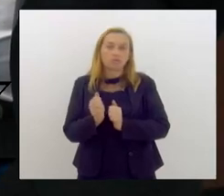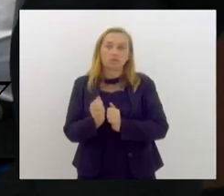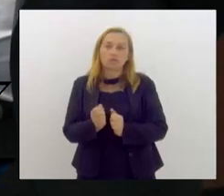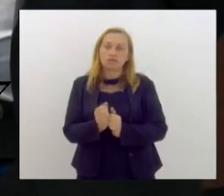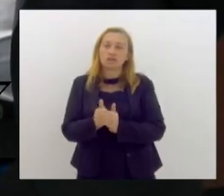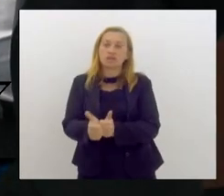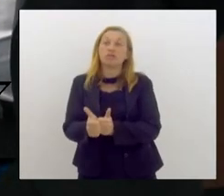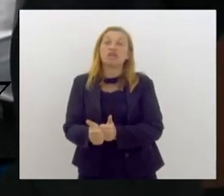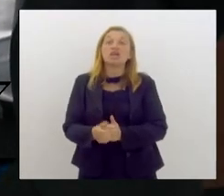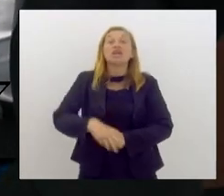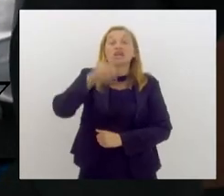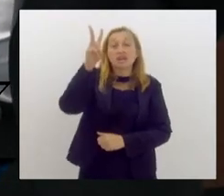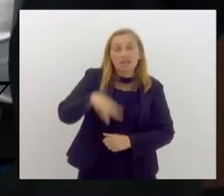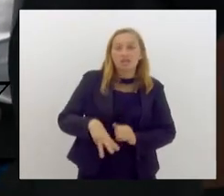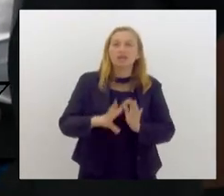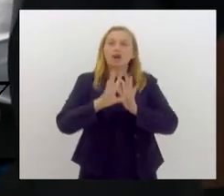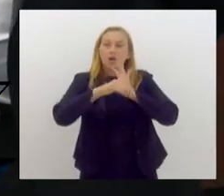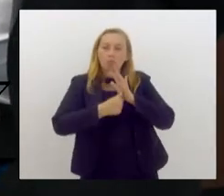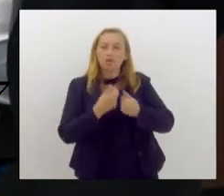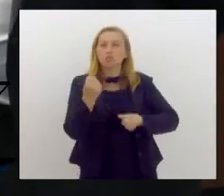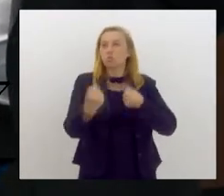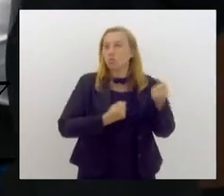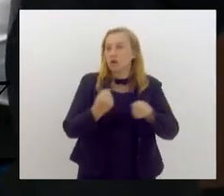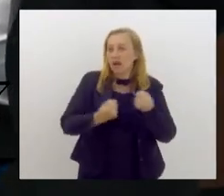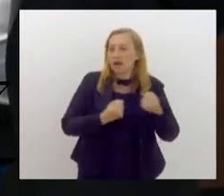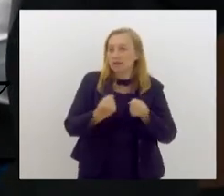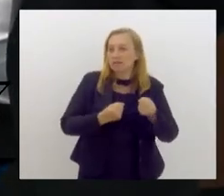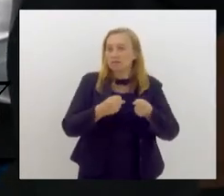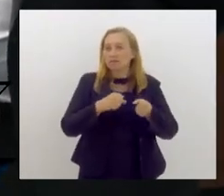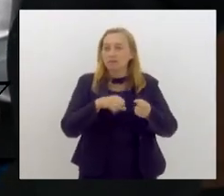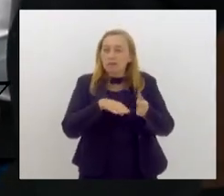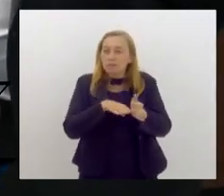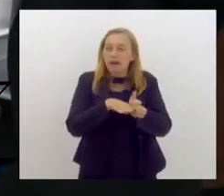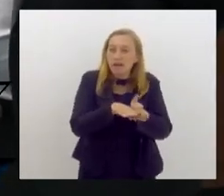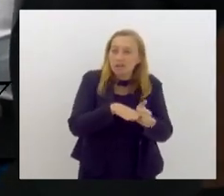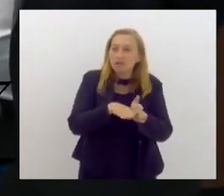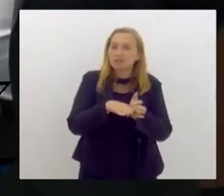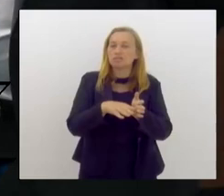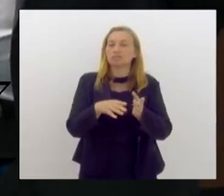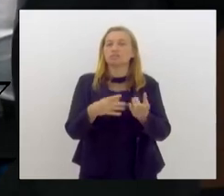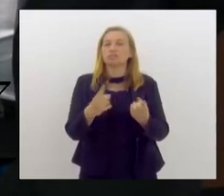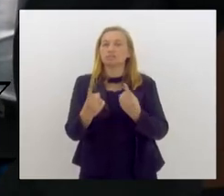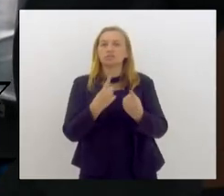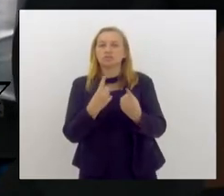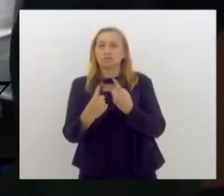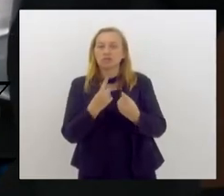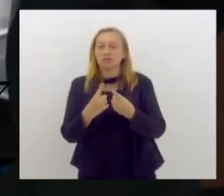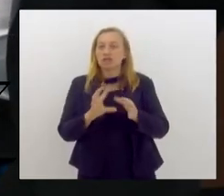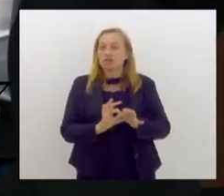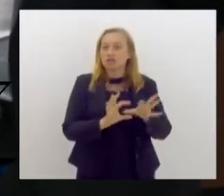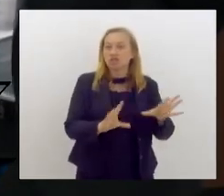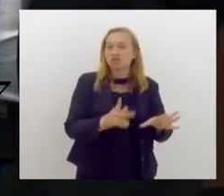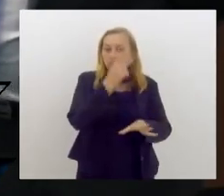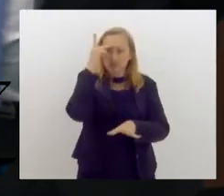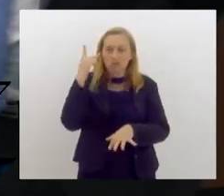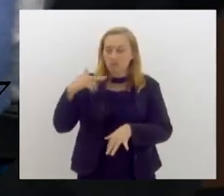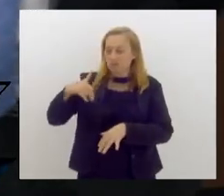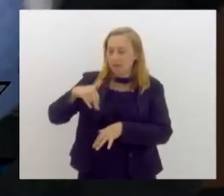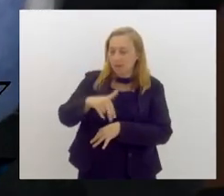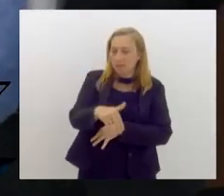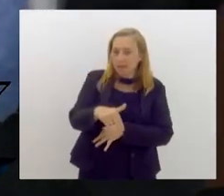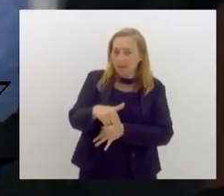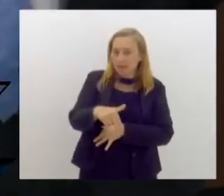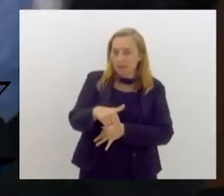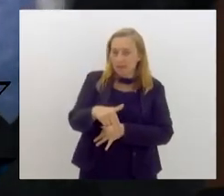quem está roubando os cabos, parando a supervia, deixando gente a pé,